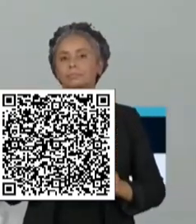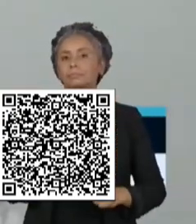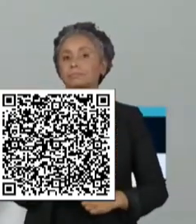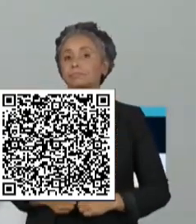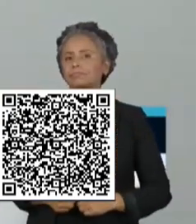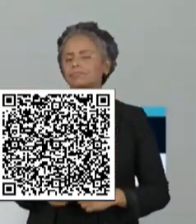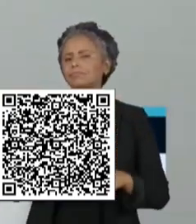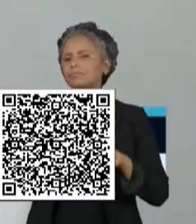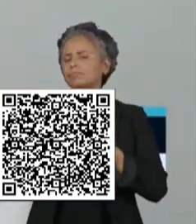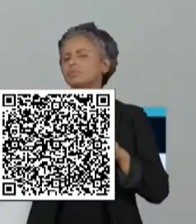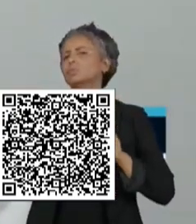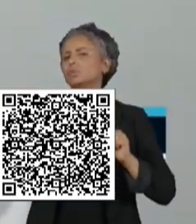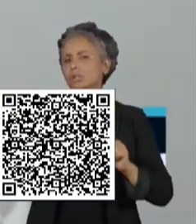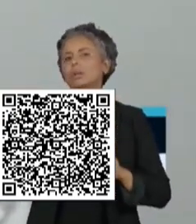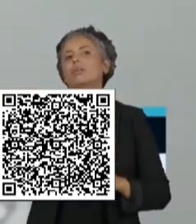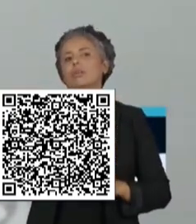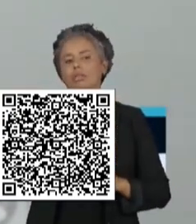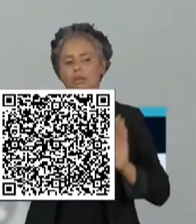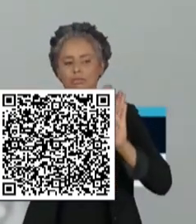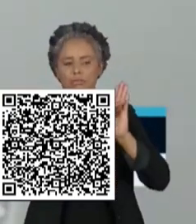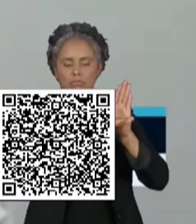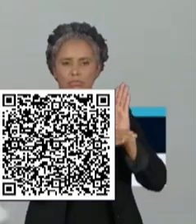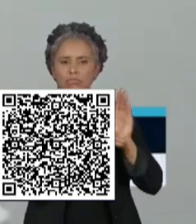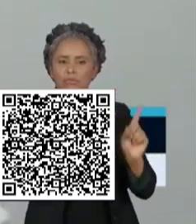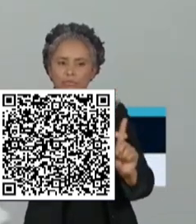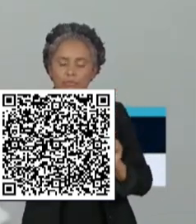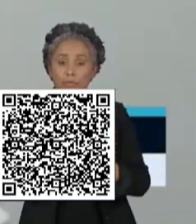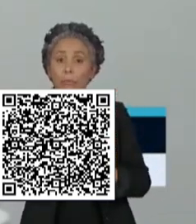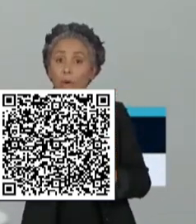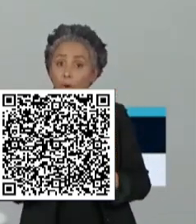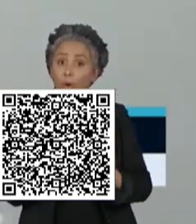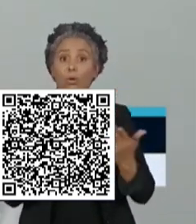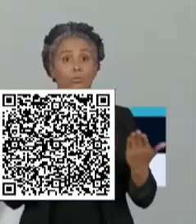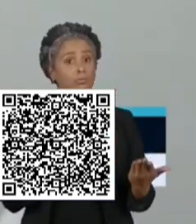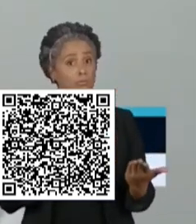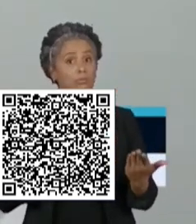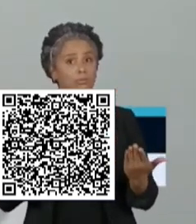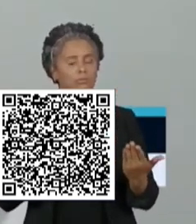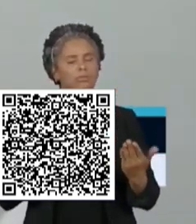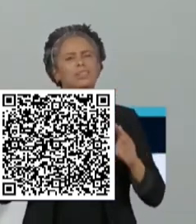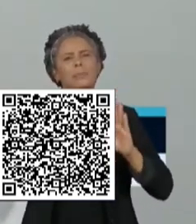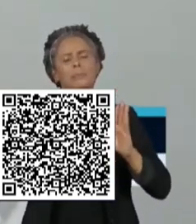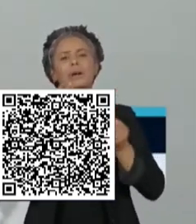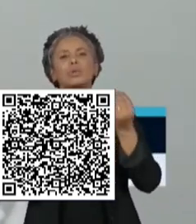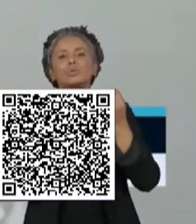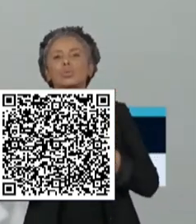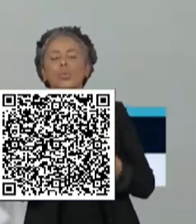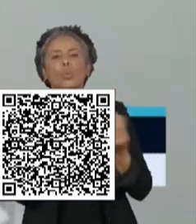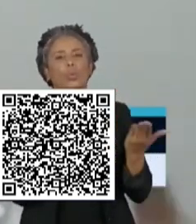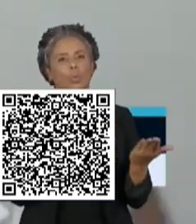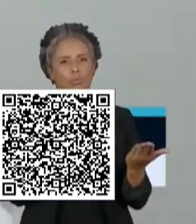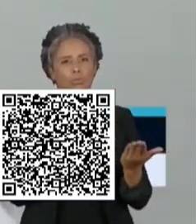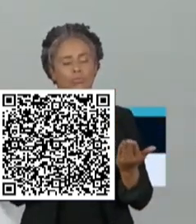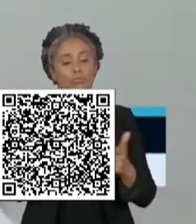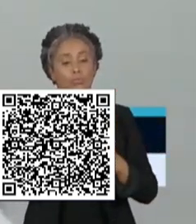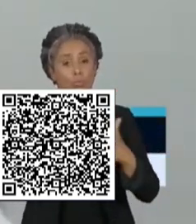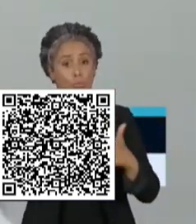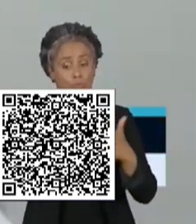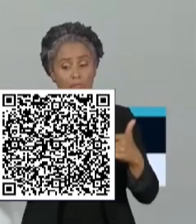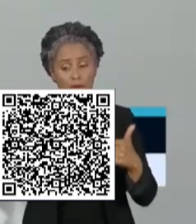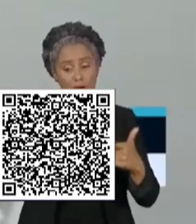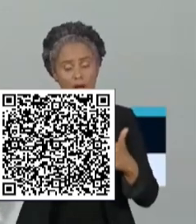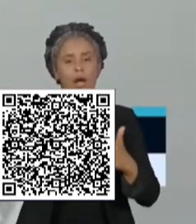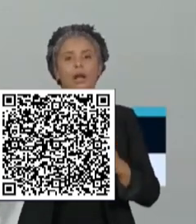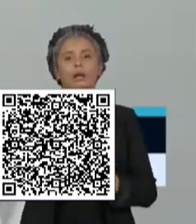programa relevante, ele tem uma porta de saída, mas ele não ataca as questões que a gente chama de estruturais, que é